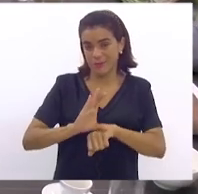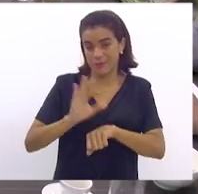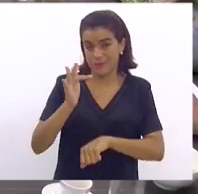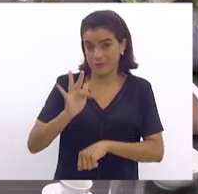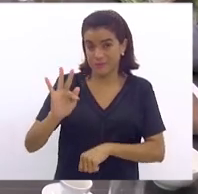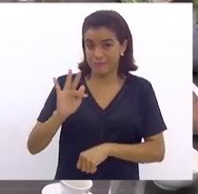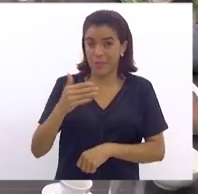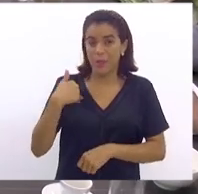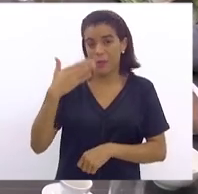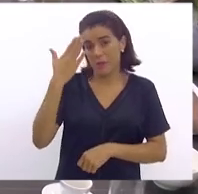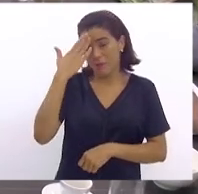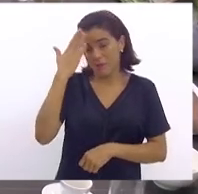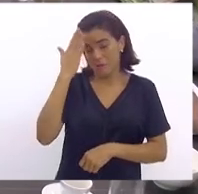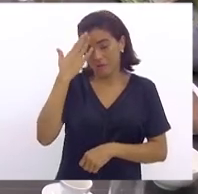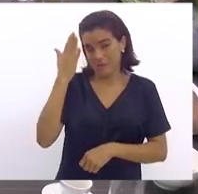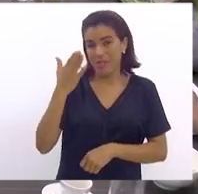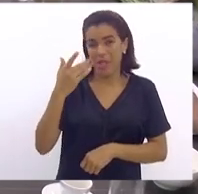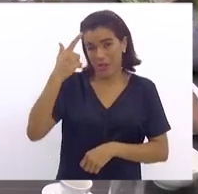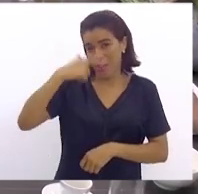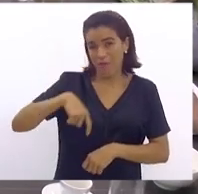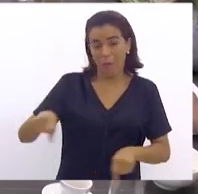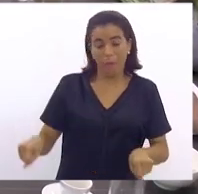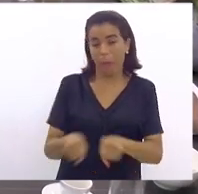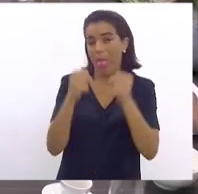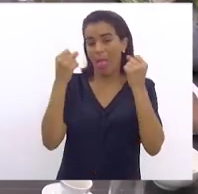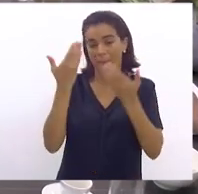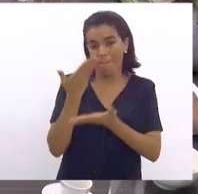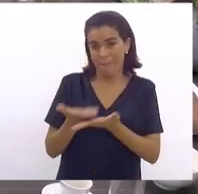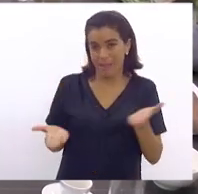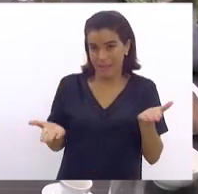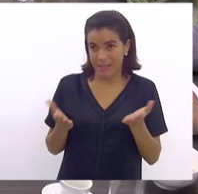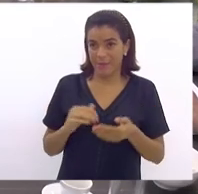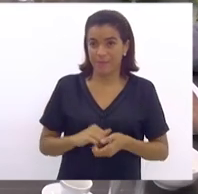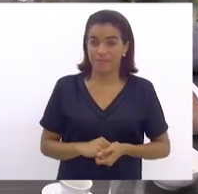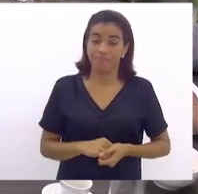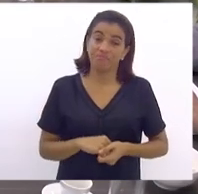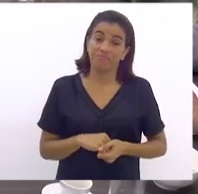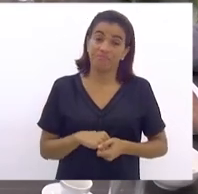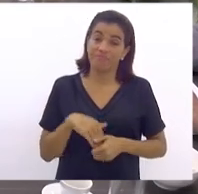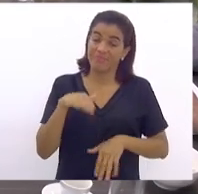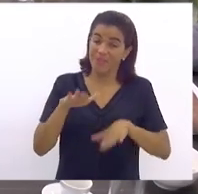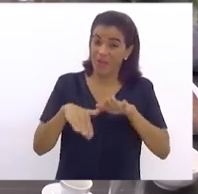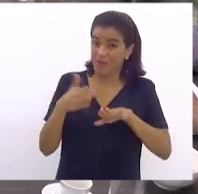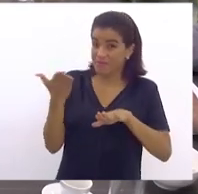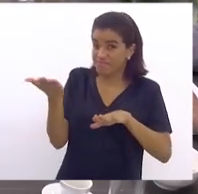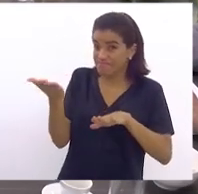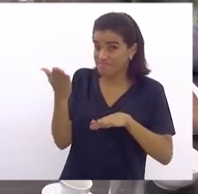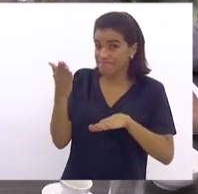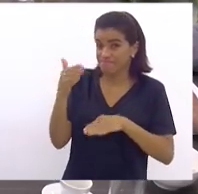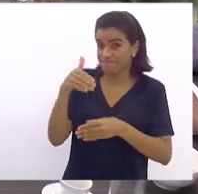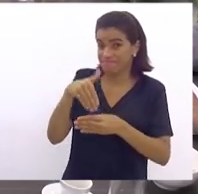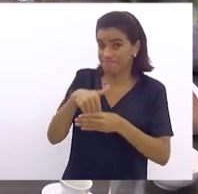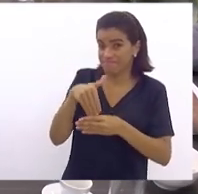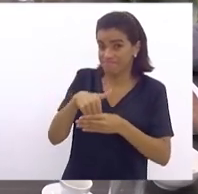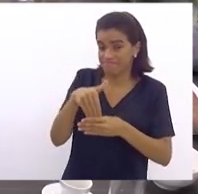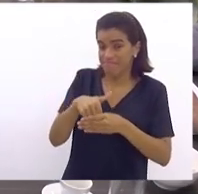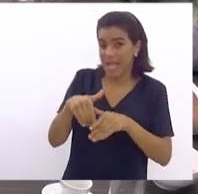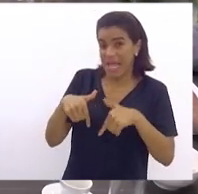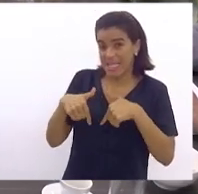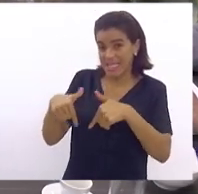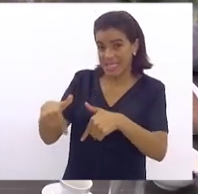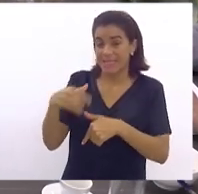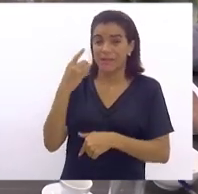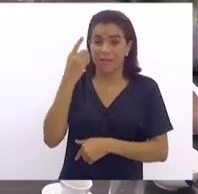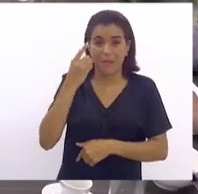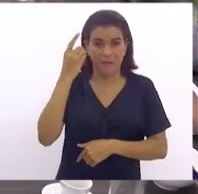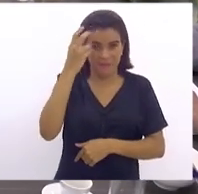ser derrotado, eu só vou por... Não, presidente, talvez o vosso voto, né, a iniciativa da deputada